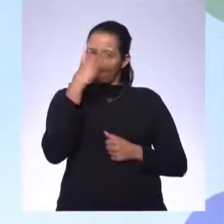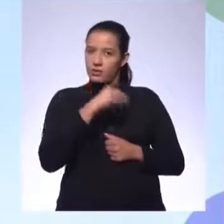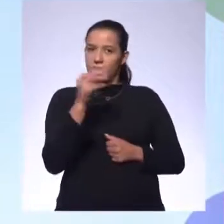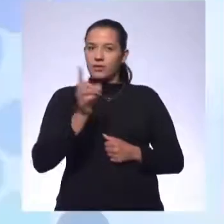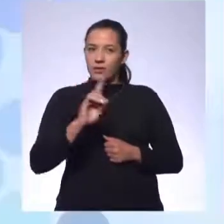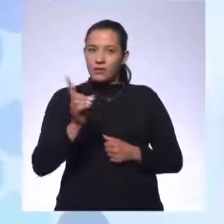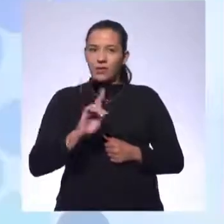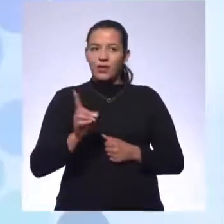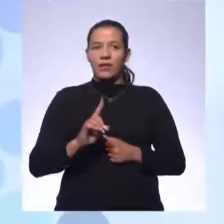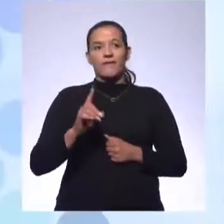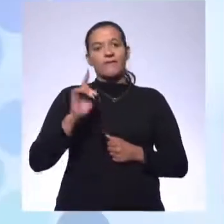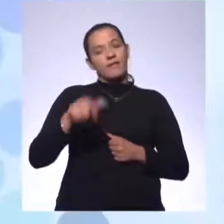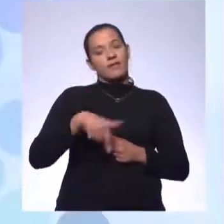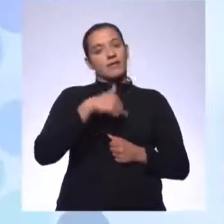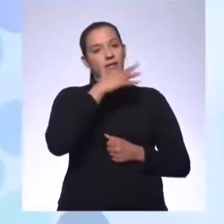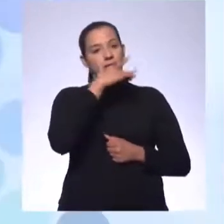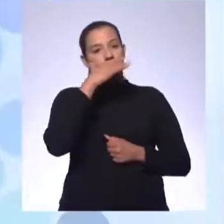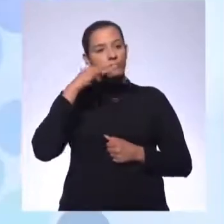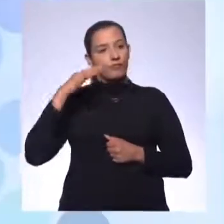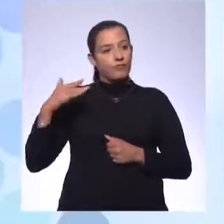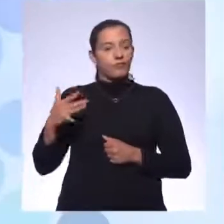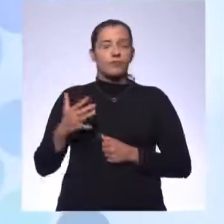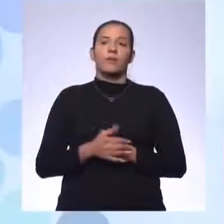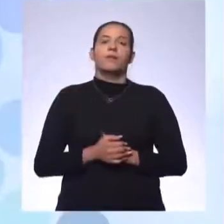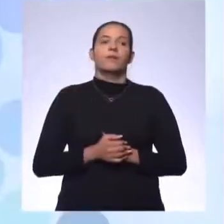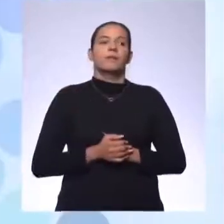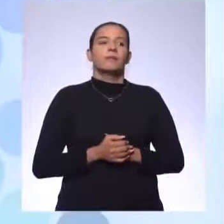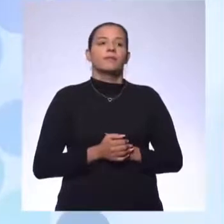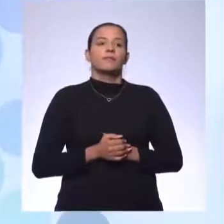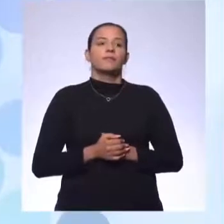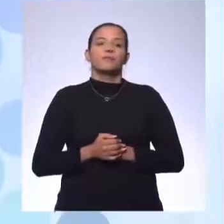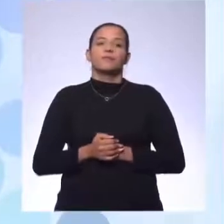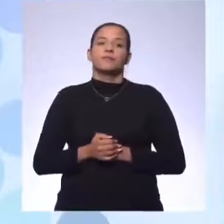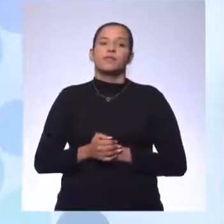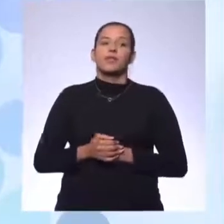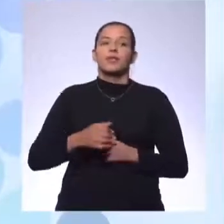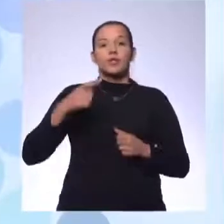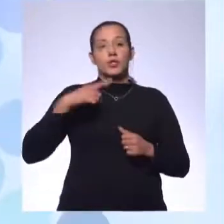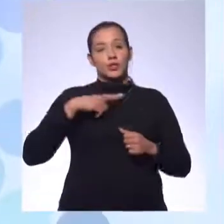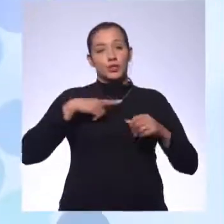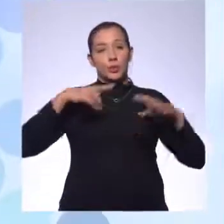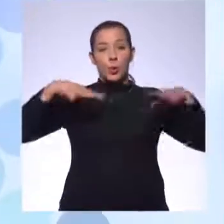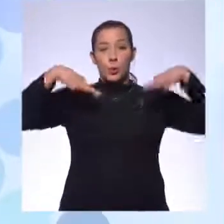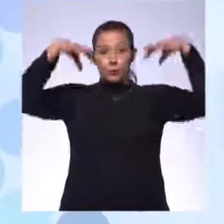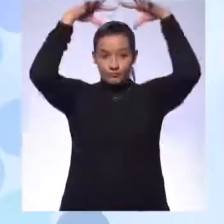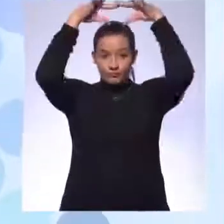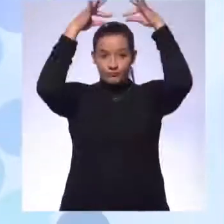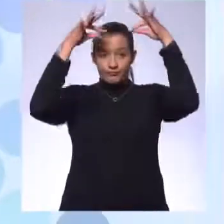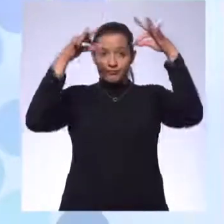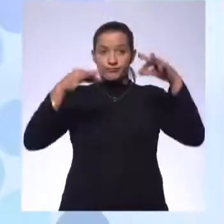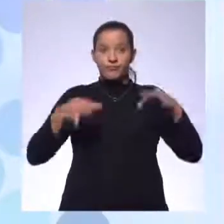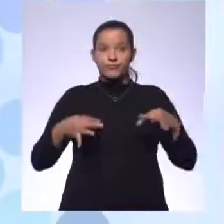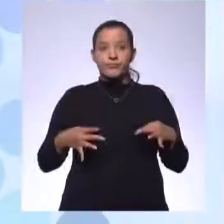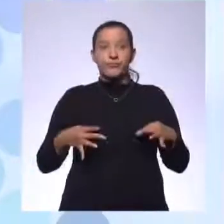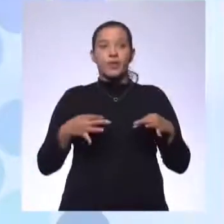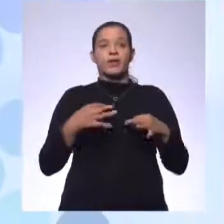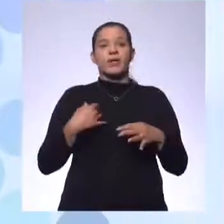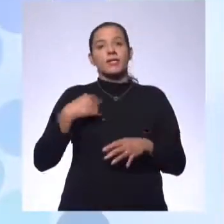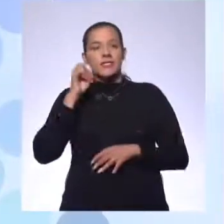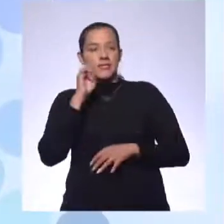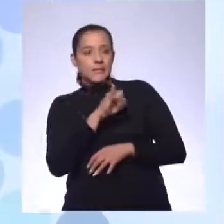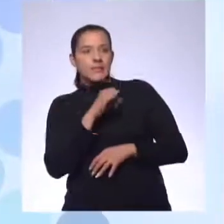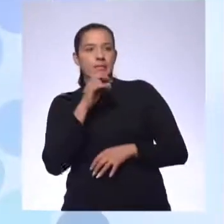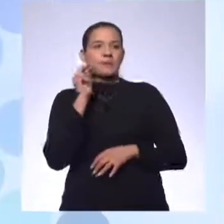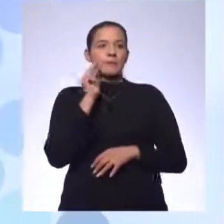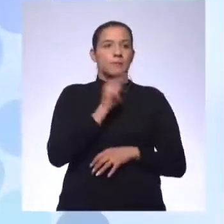fala que ela era perfumada. Ele fala que tinha um véu cobrindo o rosto. Ele não podia ver. Ele fica com dúvida: será que é bonita? Será que é